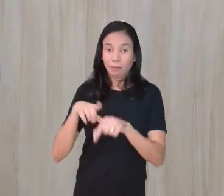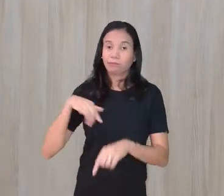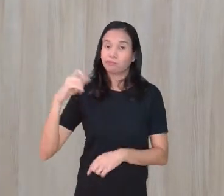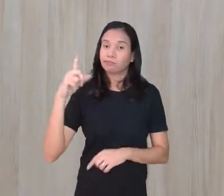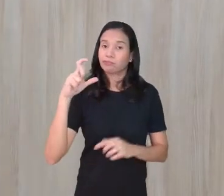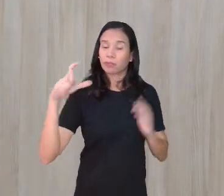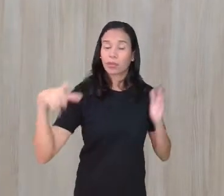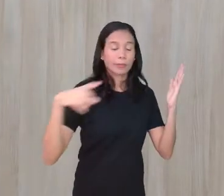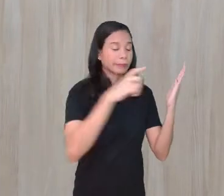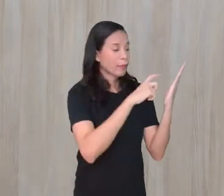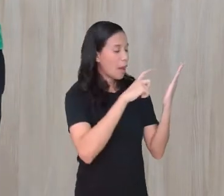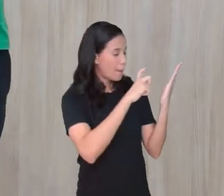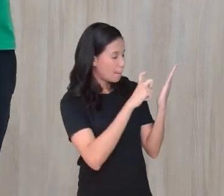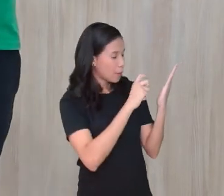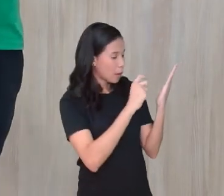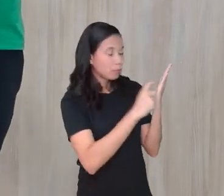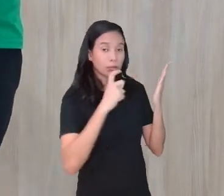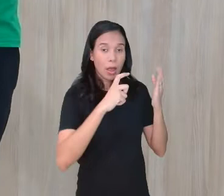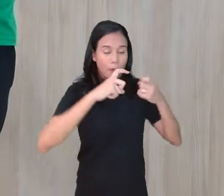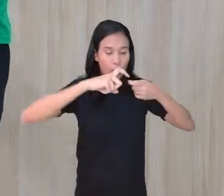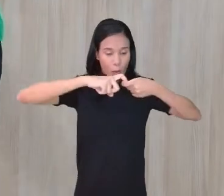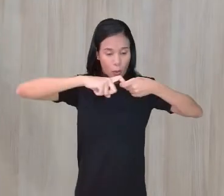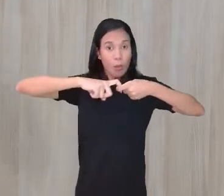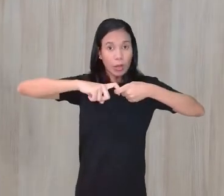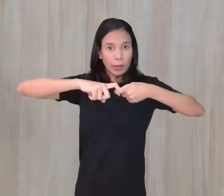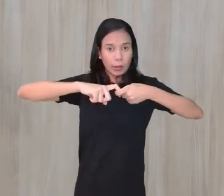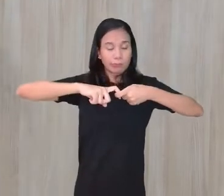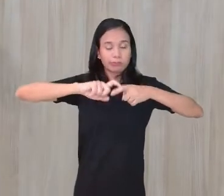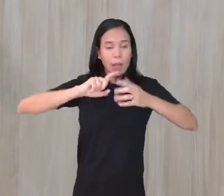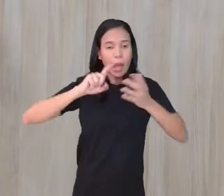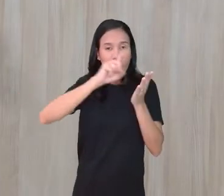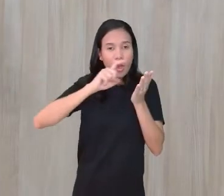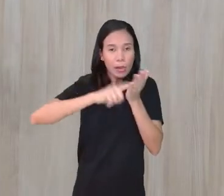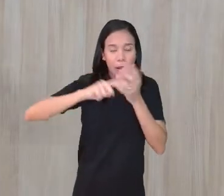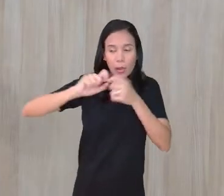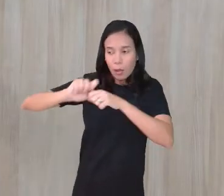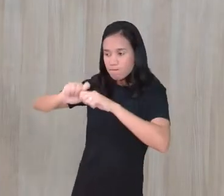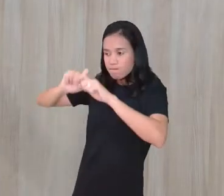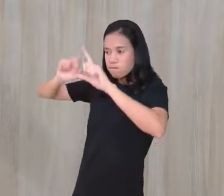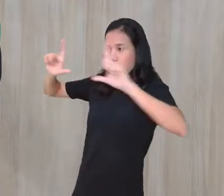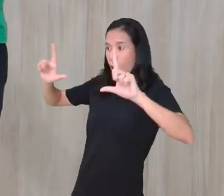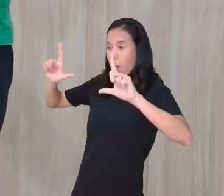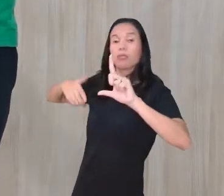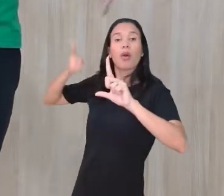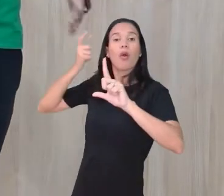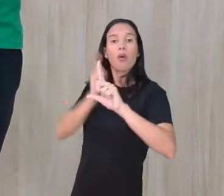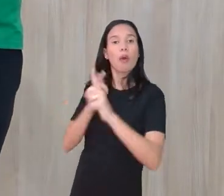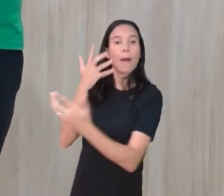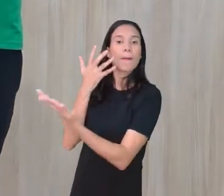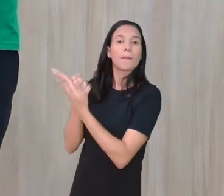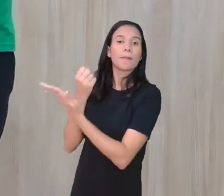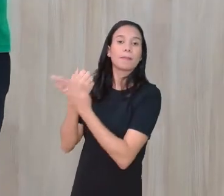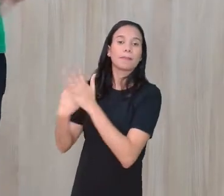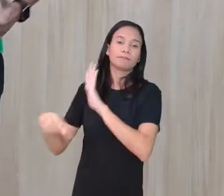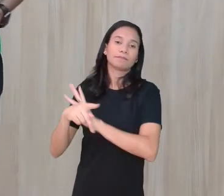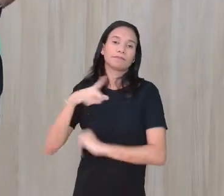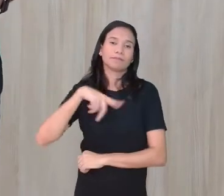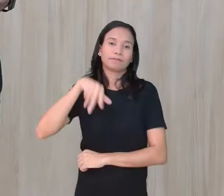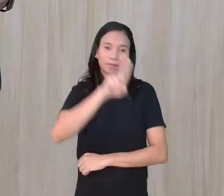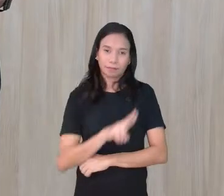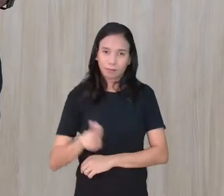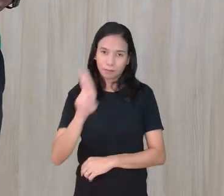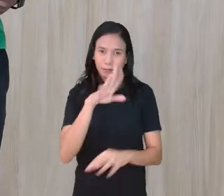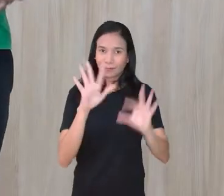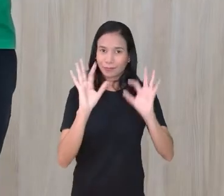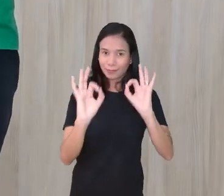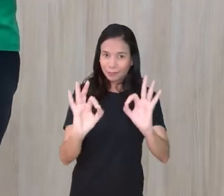e aí vai aparecer um linkzinho aí na sua tela. Você vai clicar, já vai direto para a sua loja de aplicativos e faz o download do